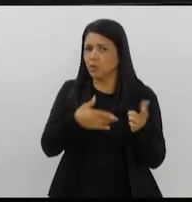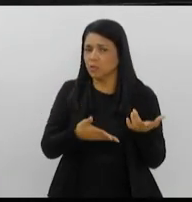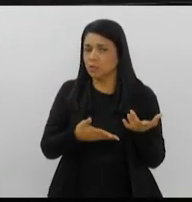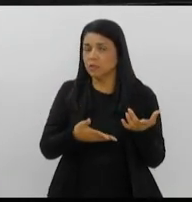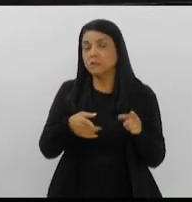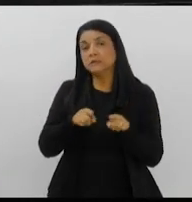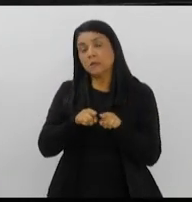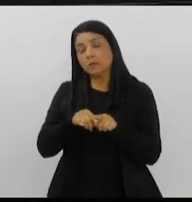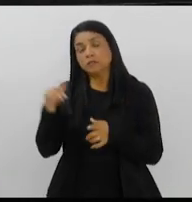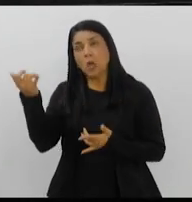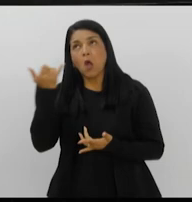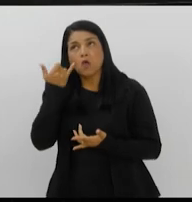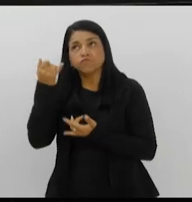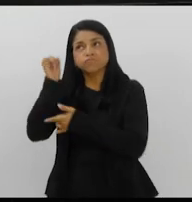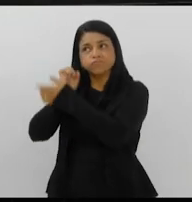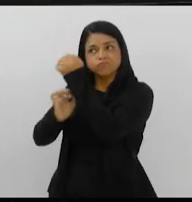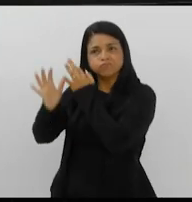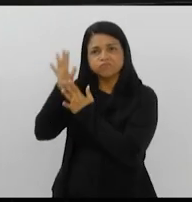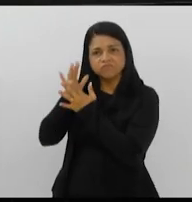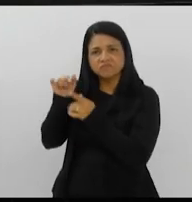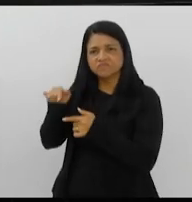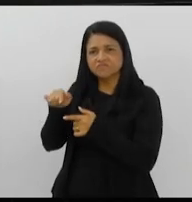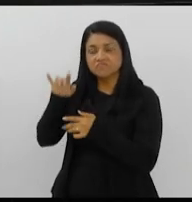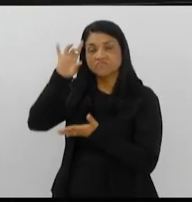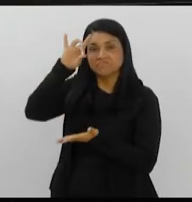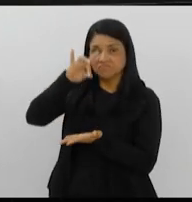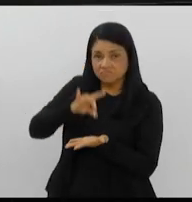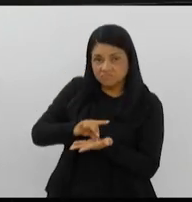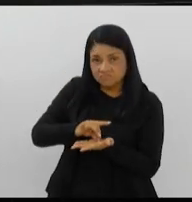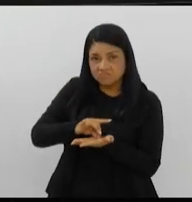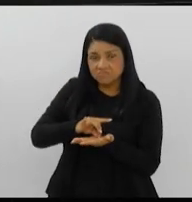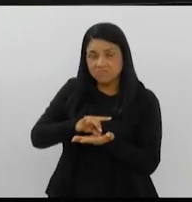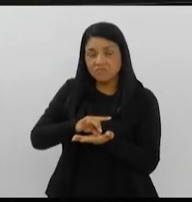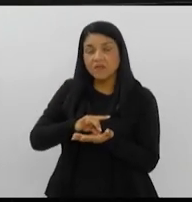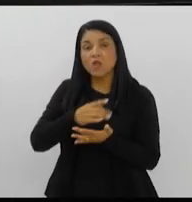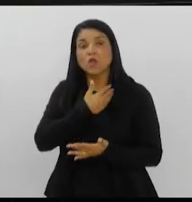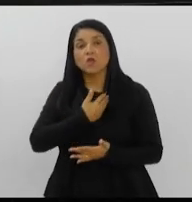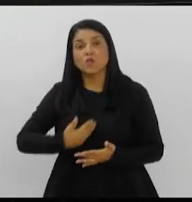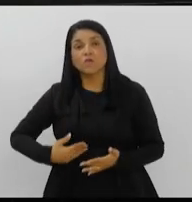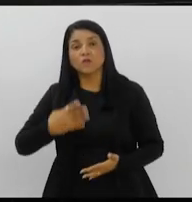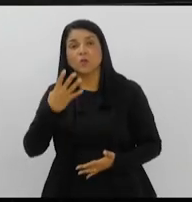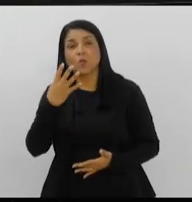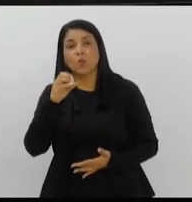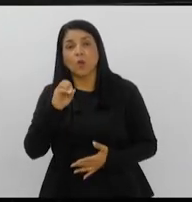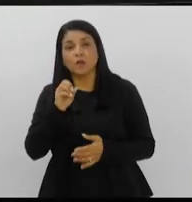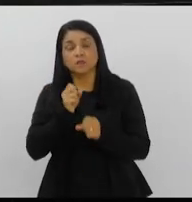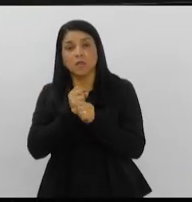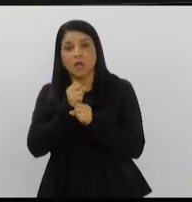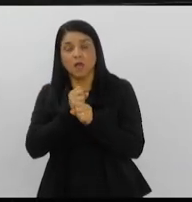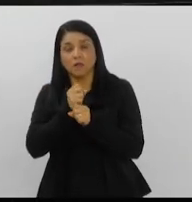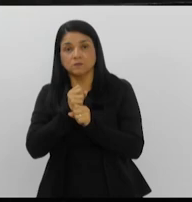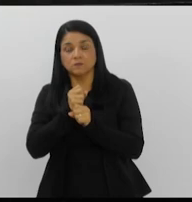de governos que iriam fazer 40 anos em 4.